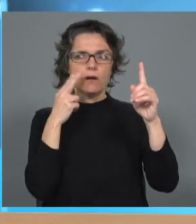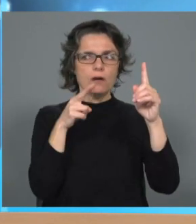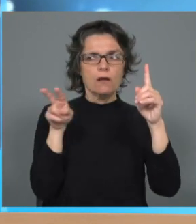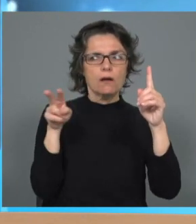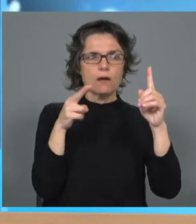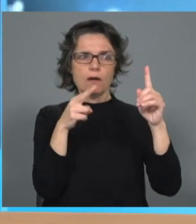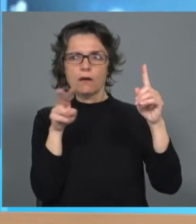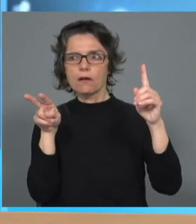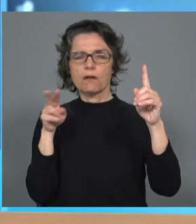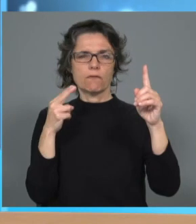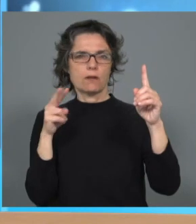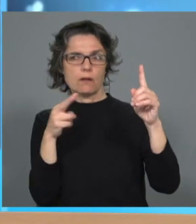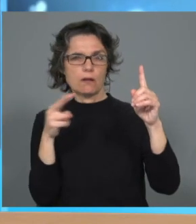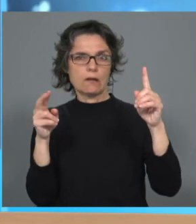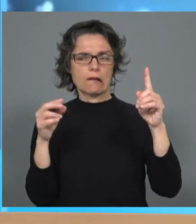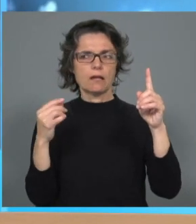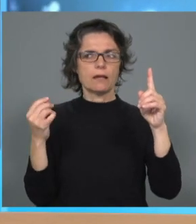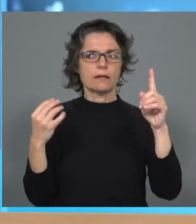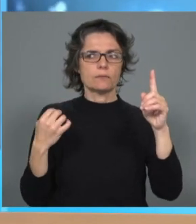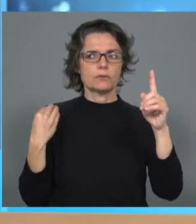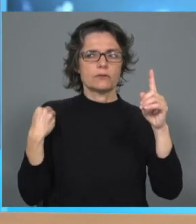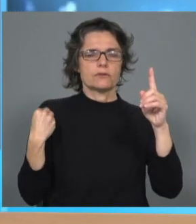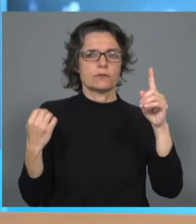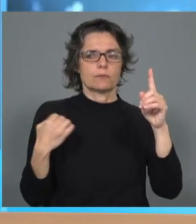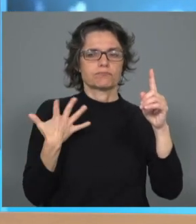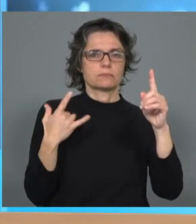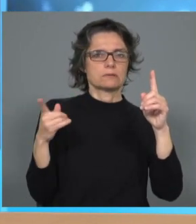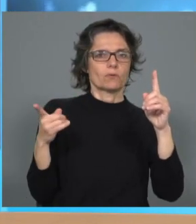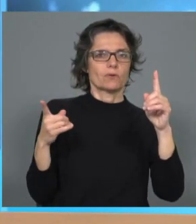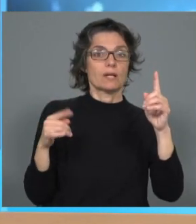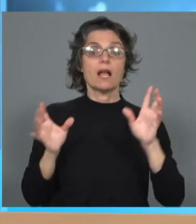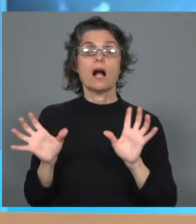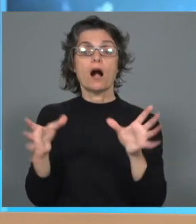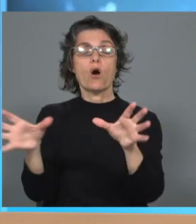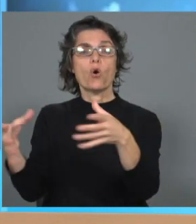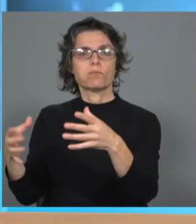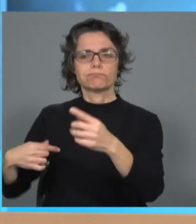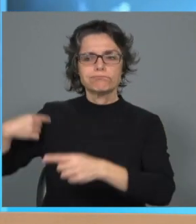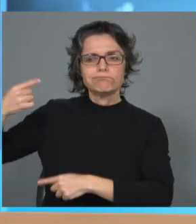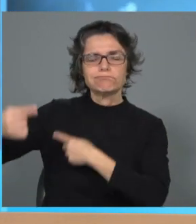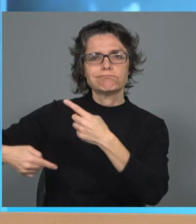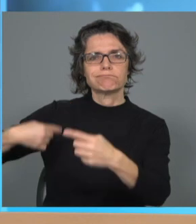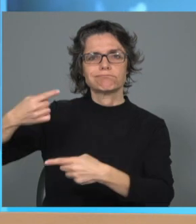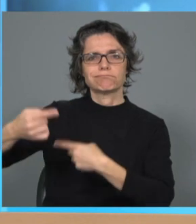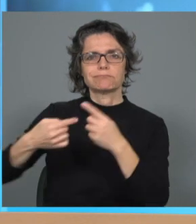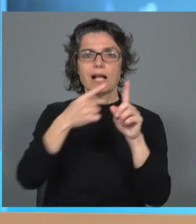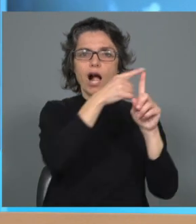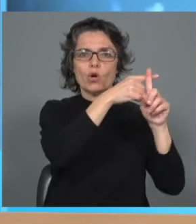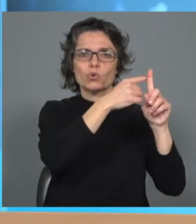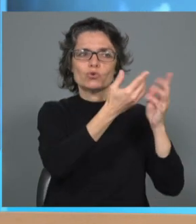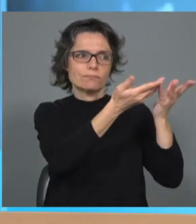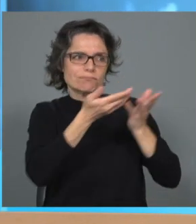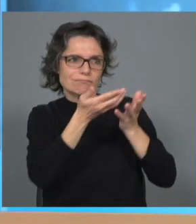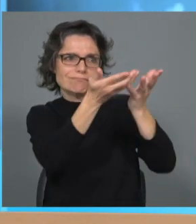acanhados até. E a verdade é que ao longo deste mês as comunidades foram sucedendo umas às outras na recepção destes símbolos e